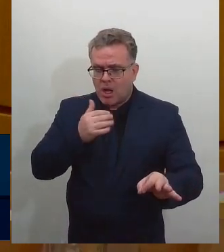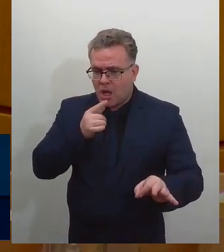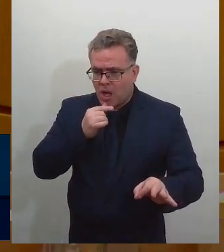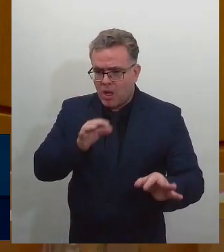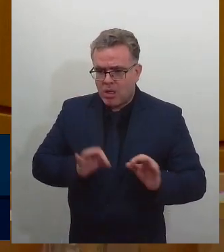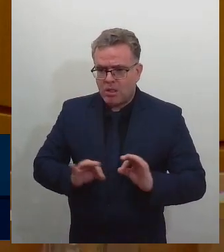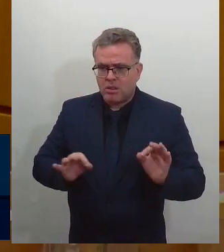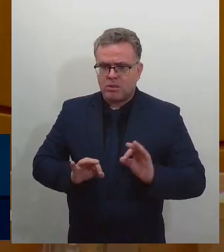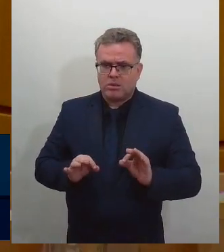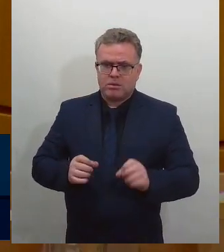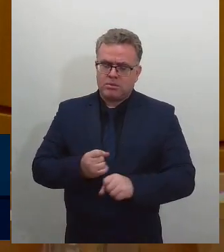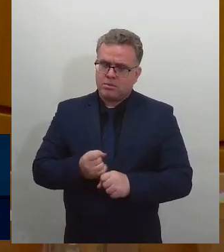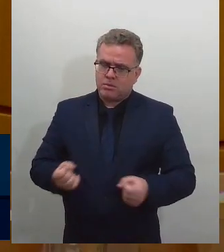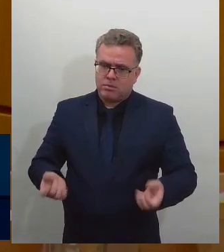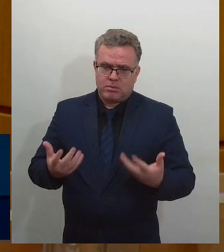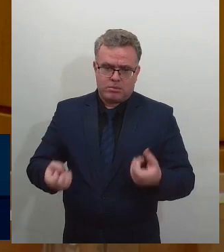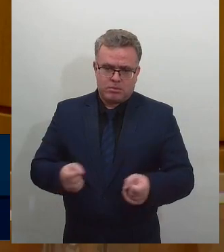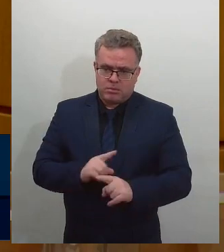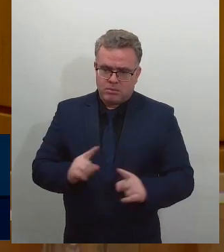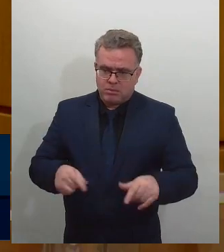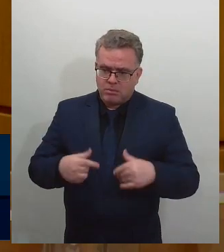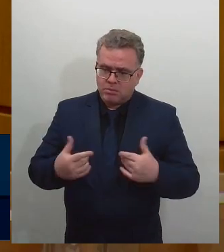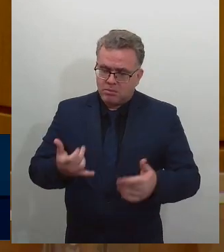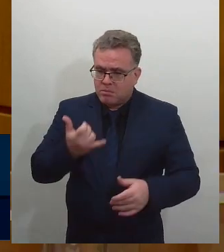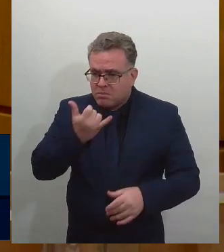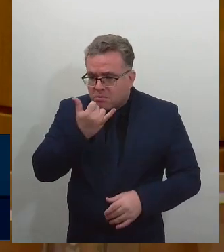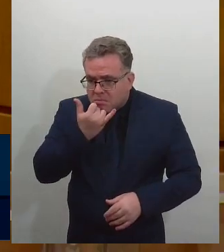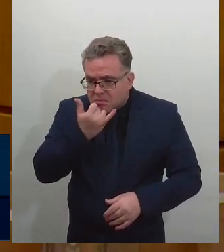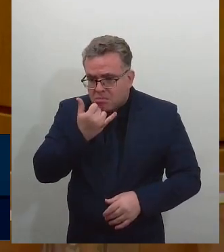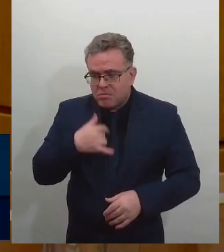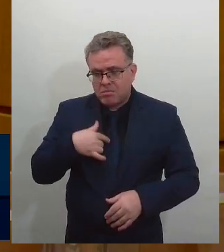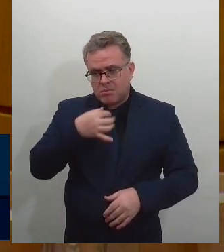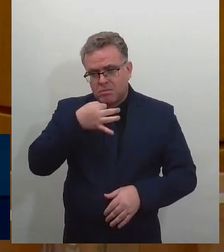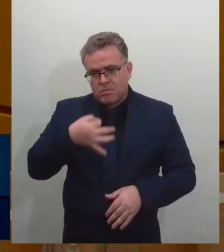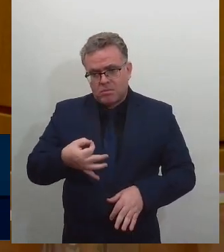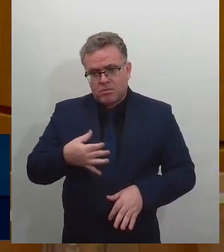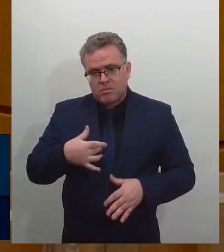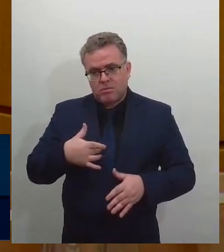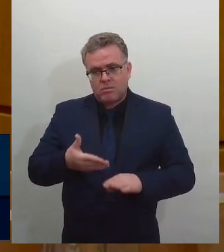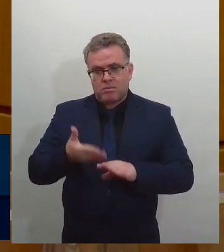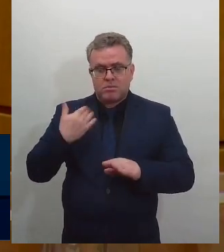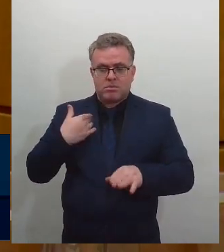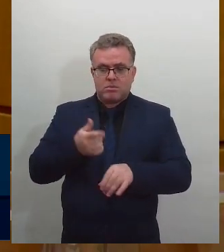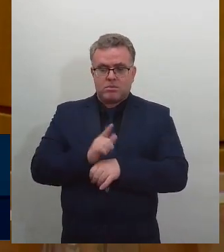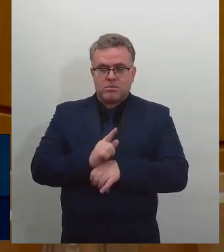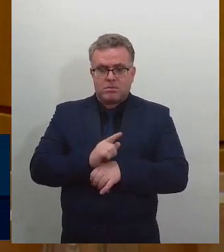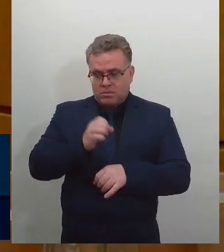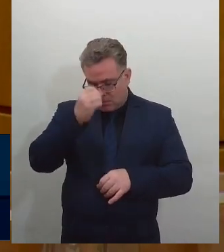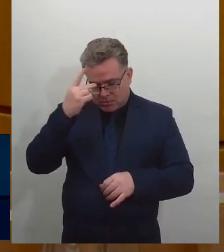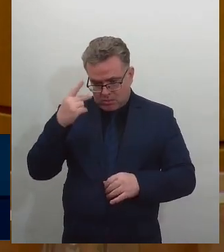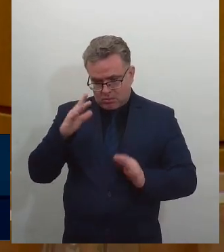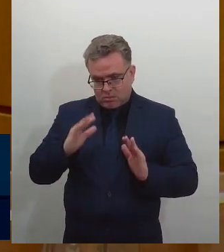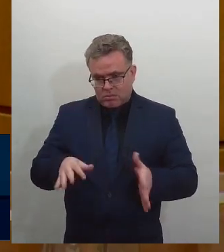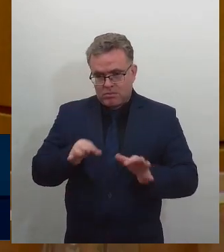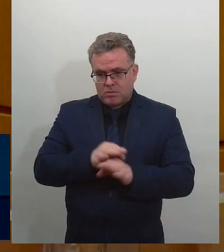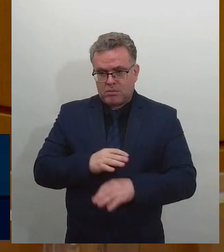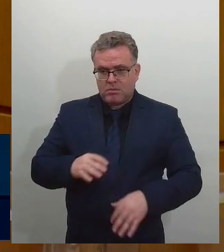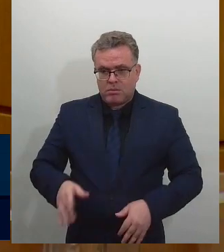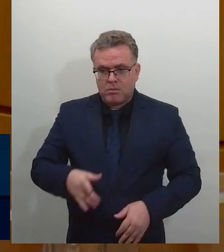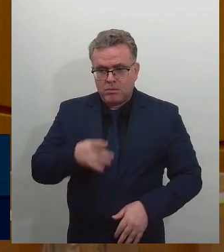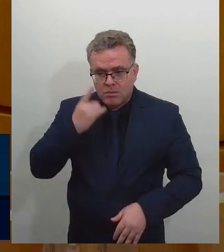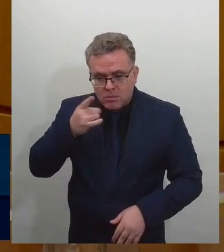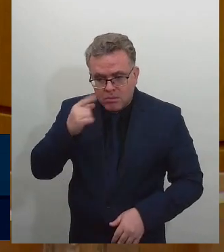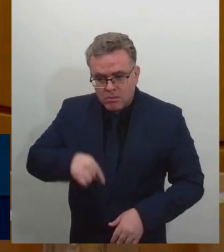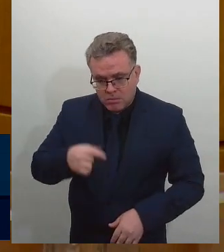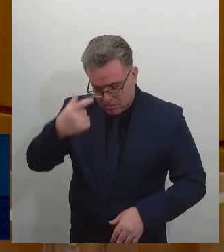admissível um negócio desse. Então eu, com a experiência que tive no Parlamento Municipal, na Prefeitura e agora no Parlamento Estadual, entendo e sei